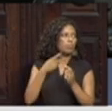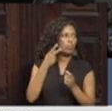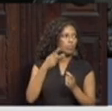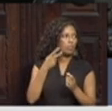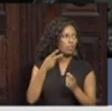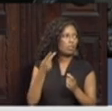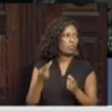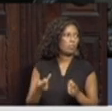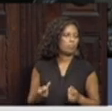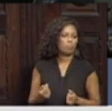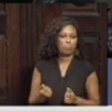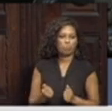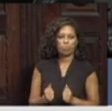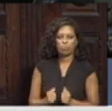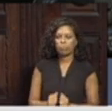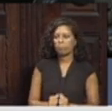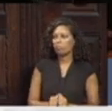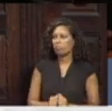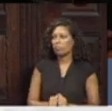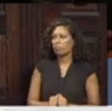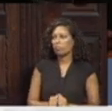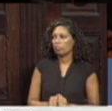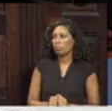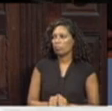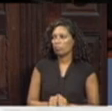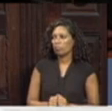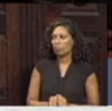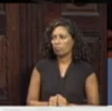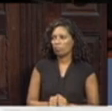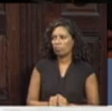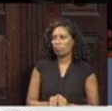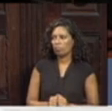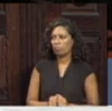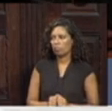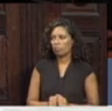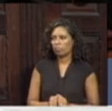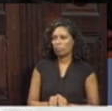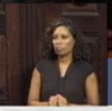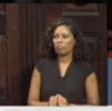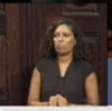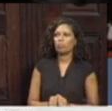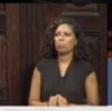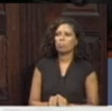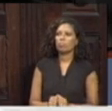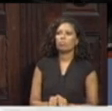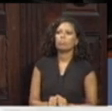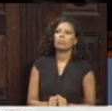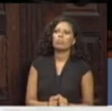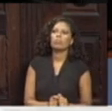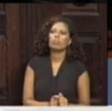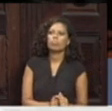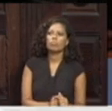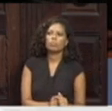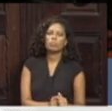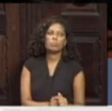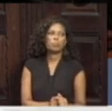fazer um Brasil bem diferente. O samba nos dá importantes lições. Bom carnaval a todos.